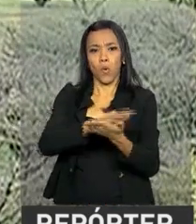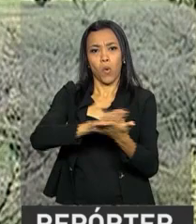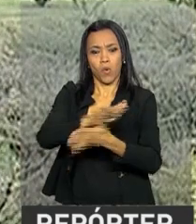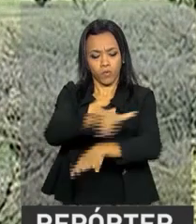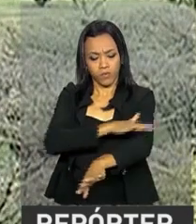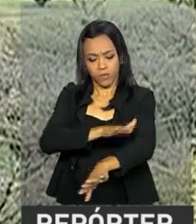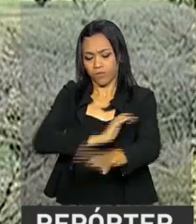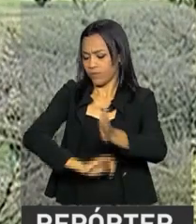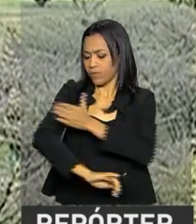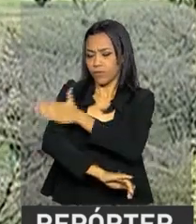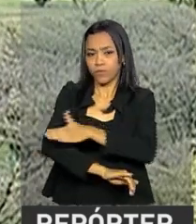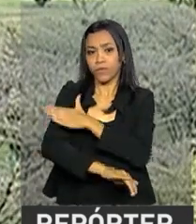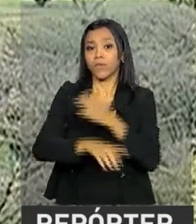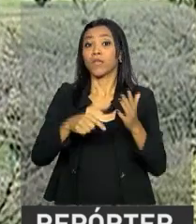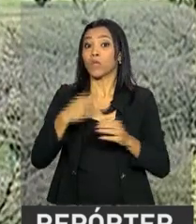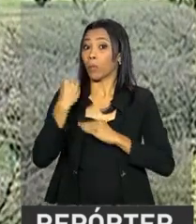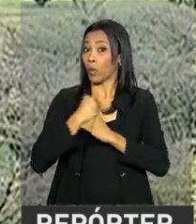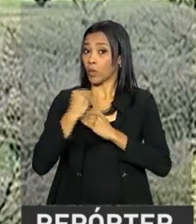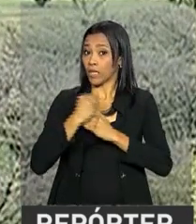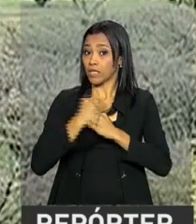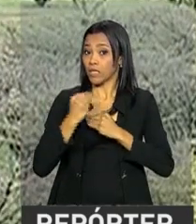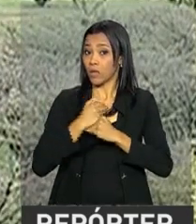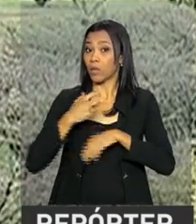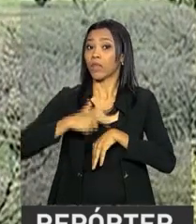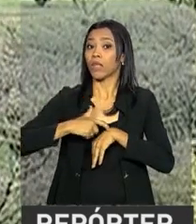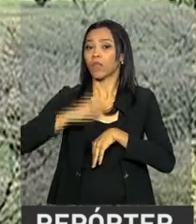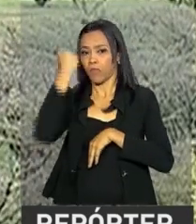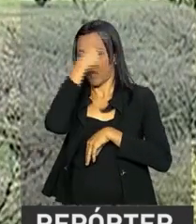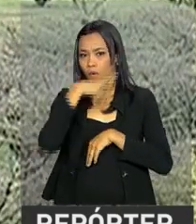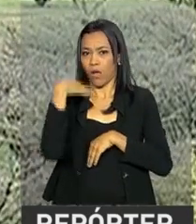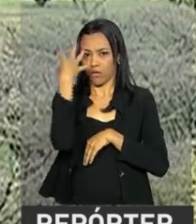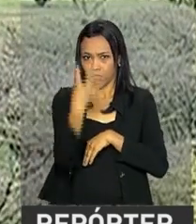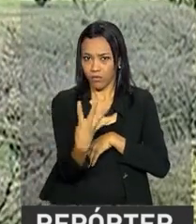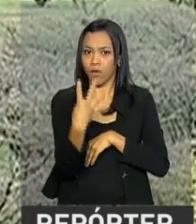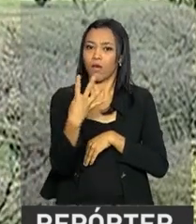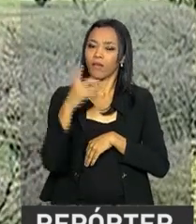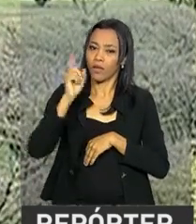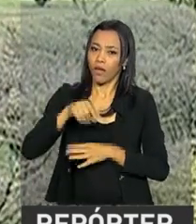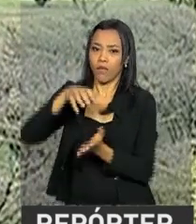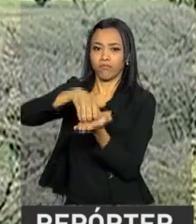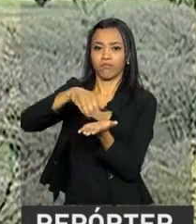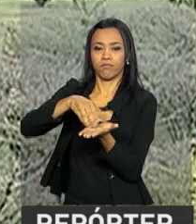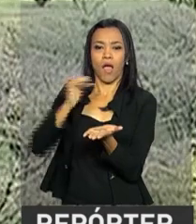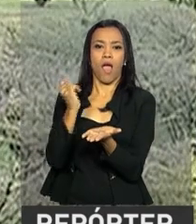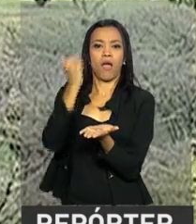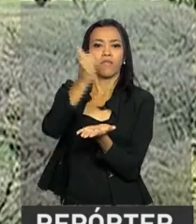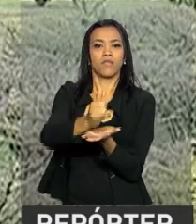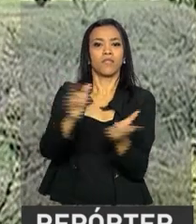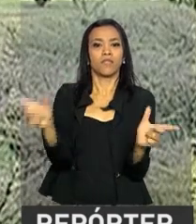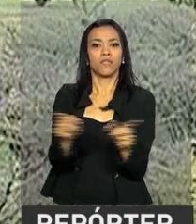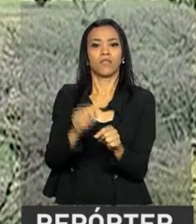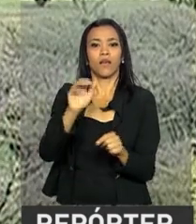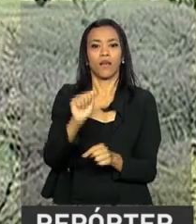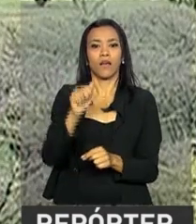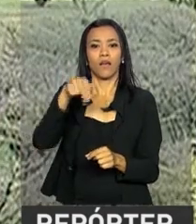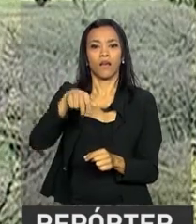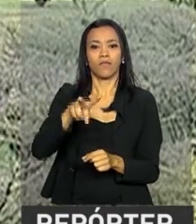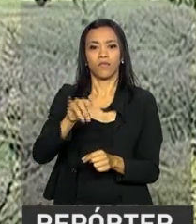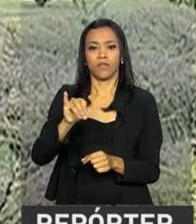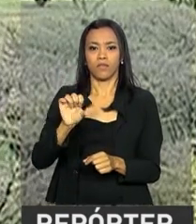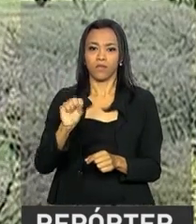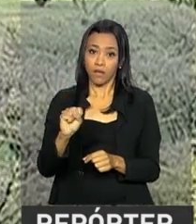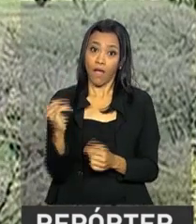no mínimo, 4 horas de proteção, conforme registro da Agência Nacional de Vigilância Sanitária.